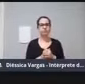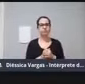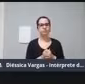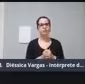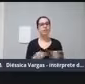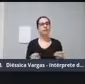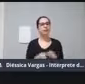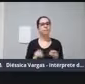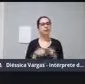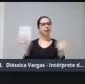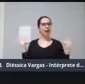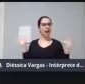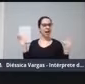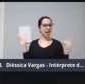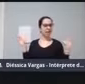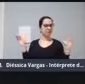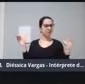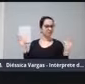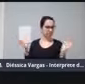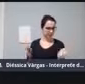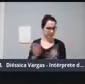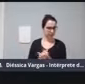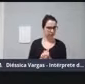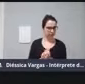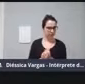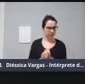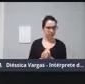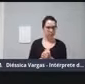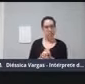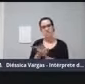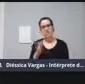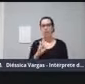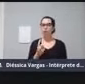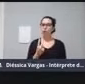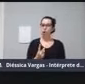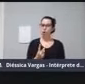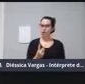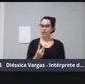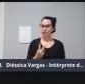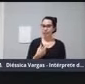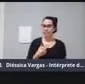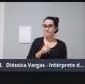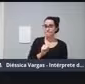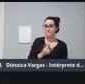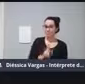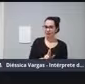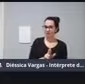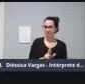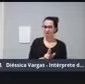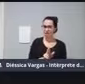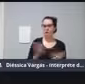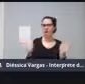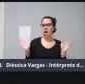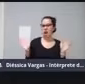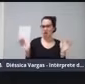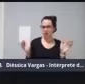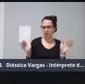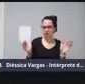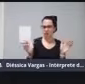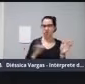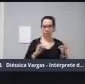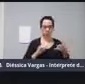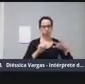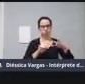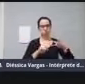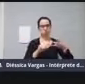asas, né, geralmente, dois pares de asas, né, a maioria dos insetos, então, tem asas no tórax.